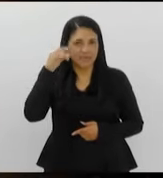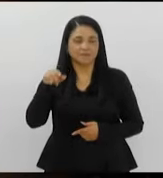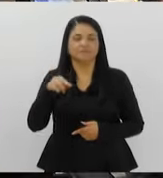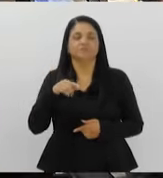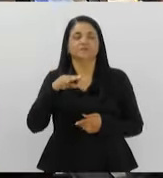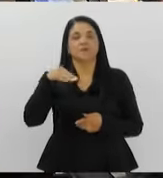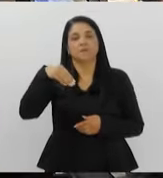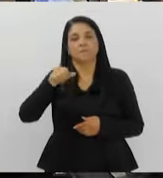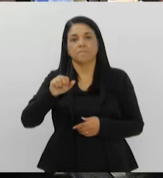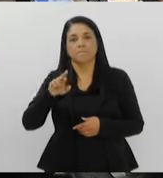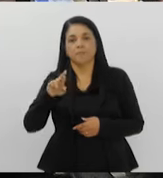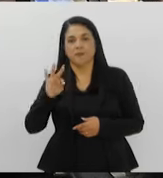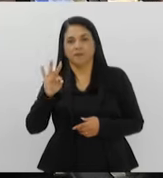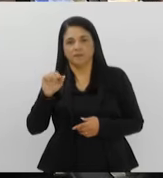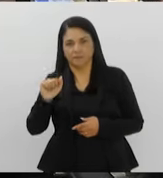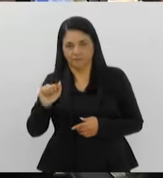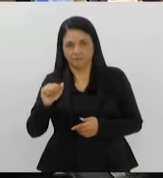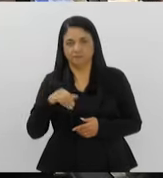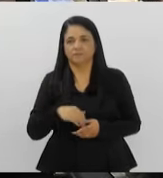Rocha.